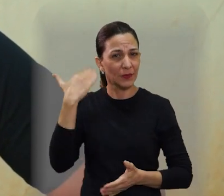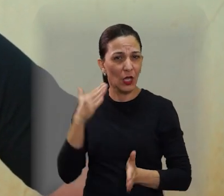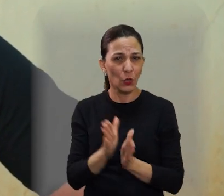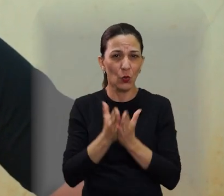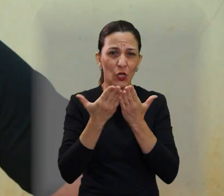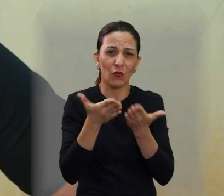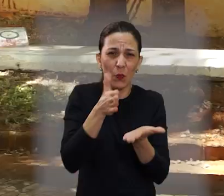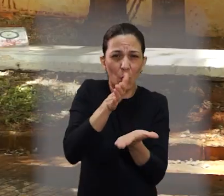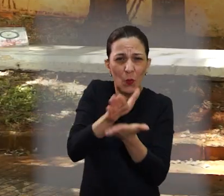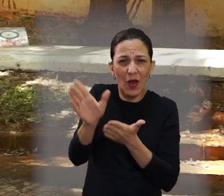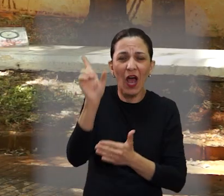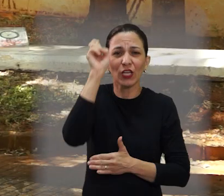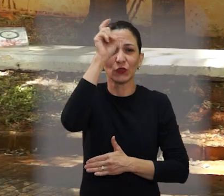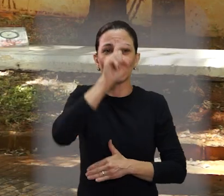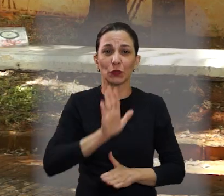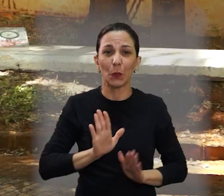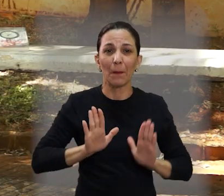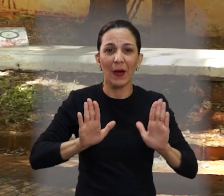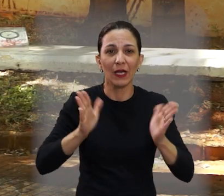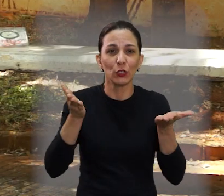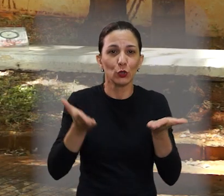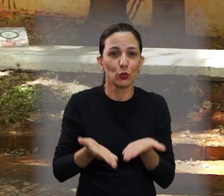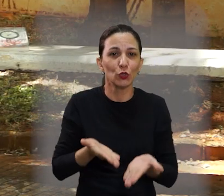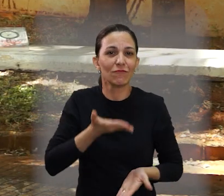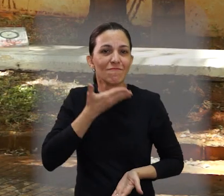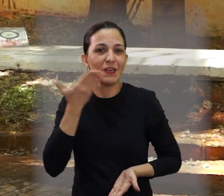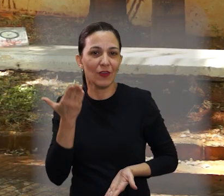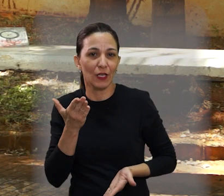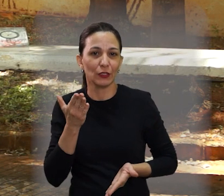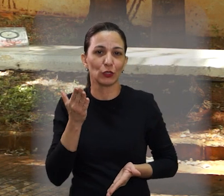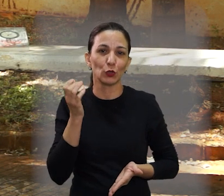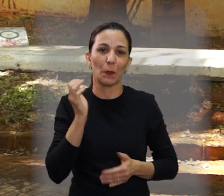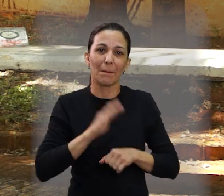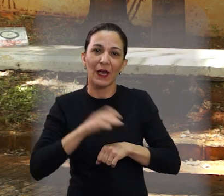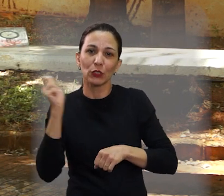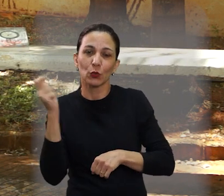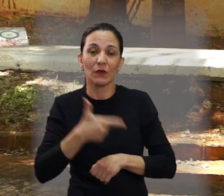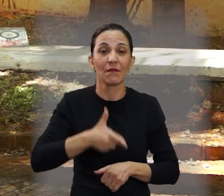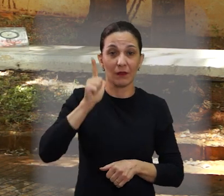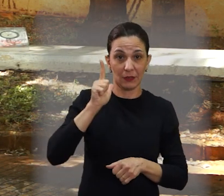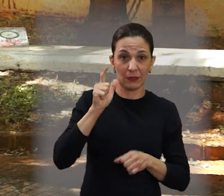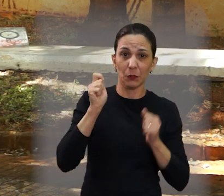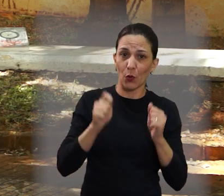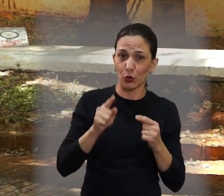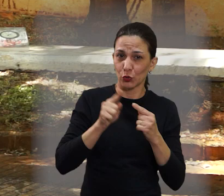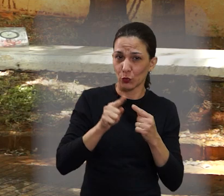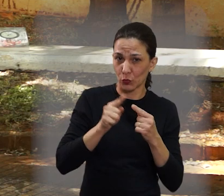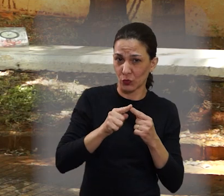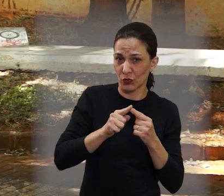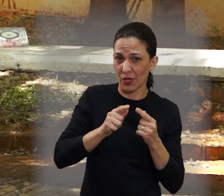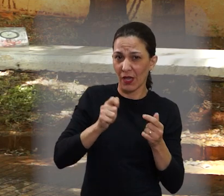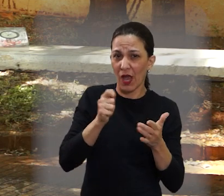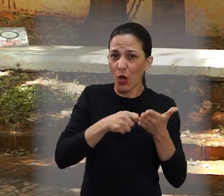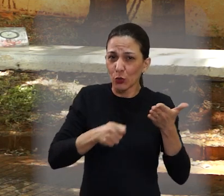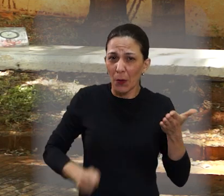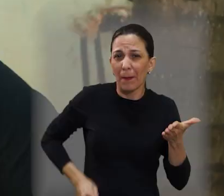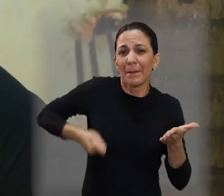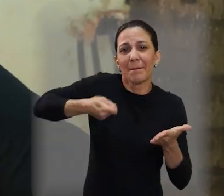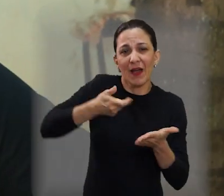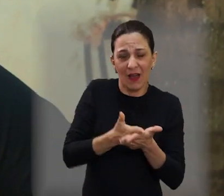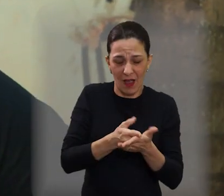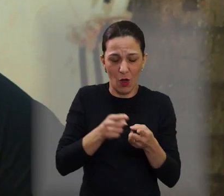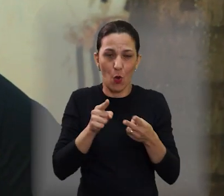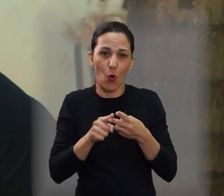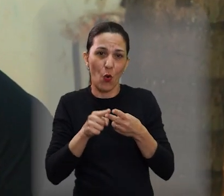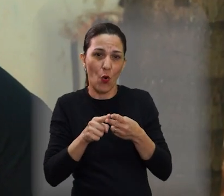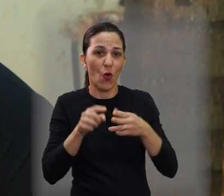antigamente era complicado mesmo a gente conseguir lançar por alguma editora, era muito difícil. Hoje você tem mais acesso, hoje você pode publicar de